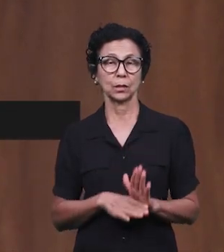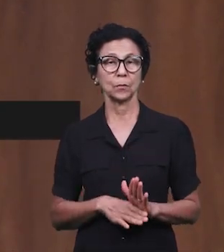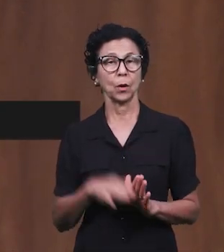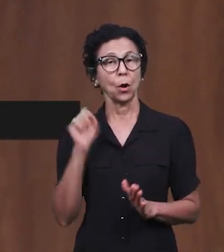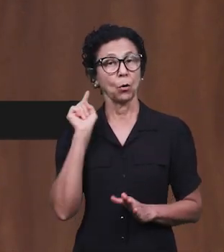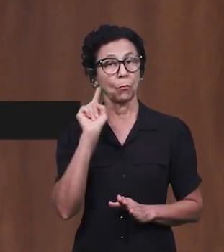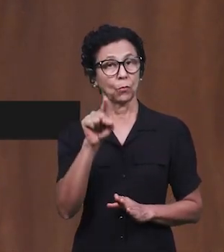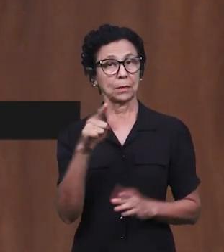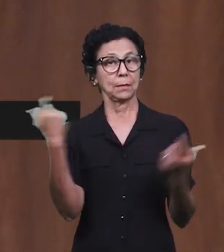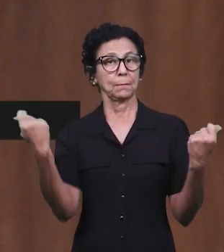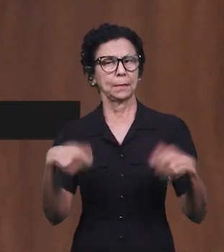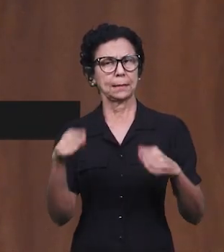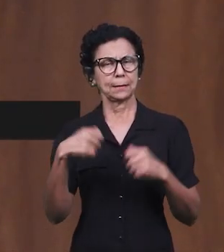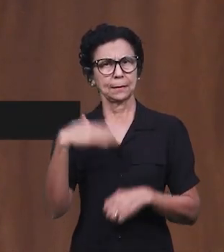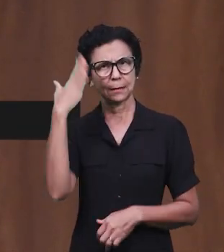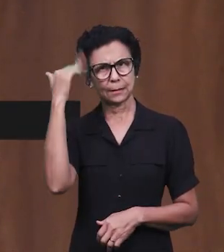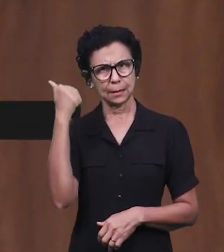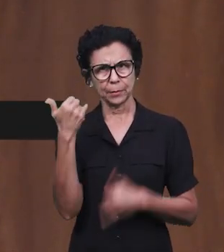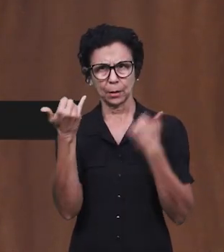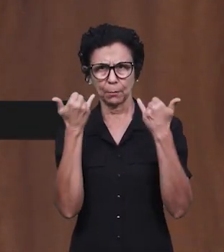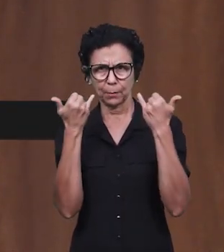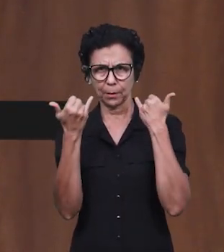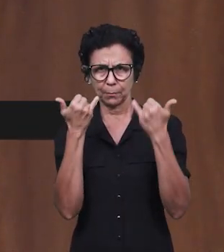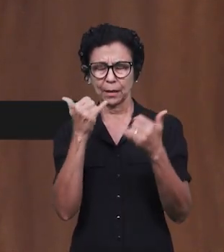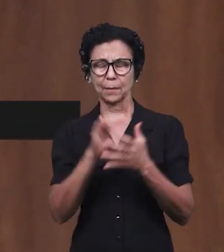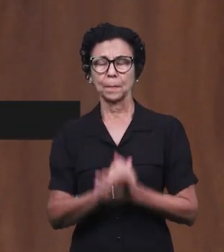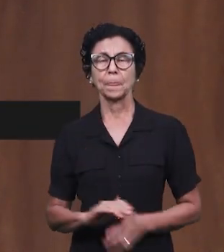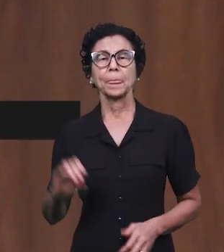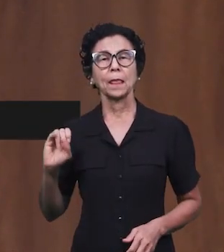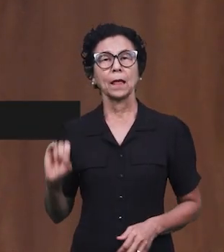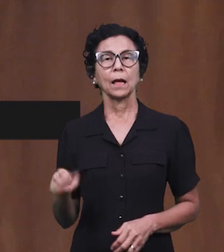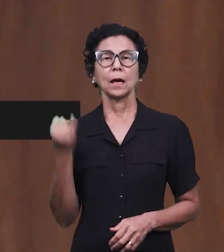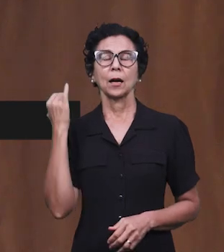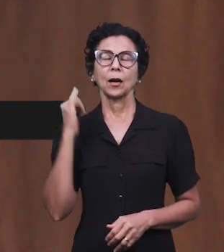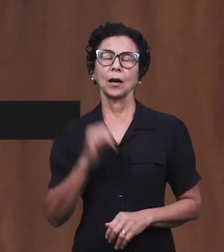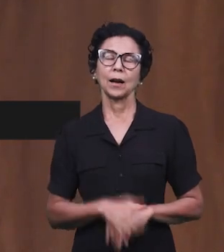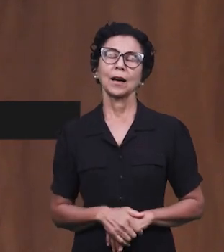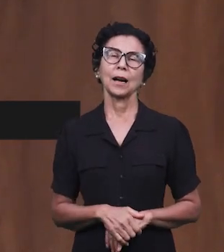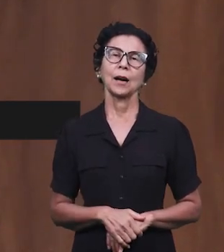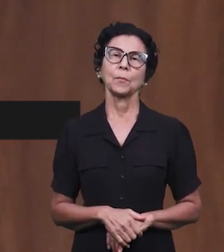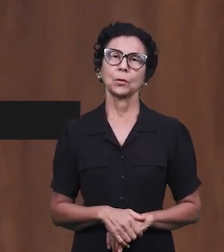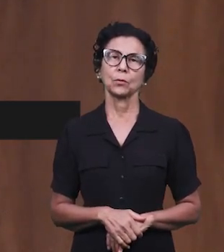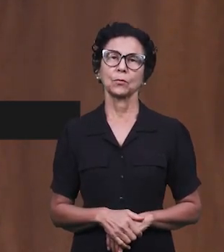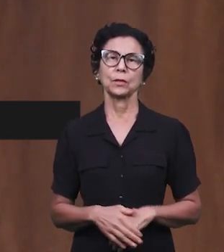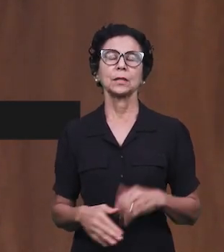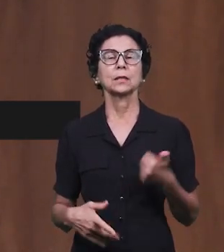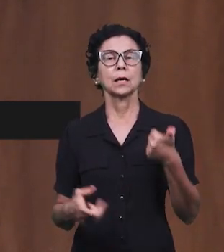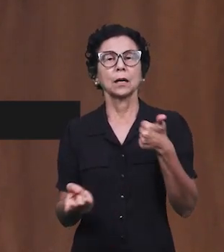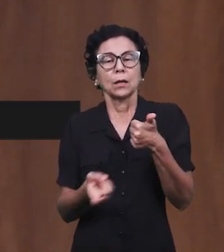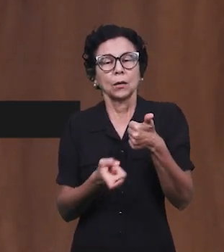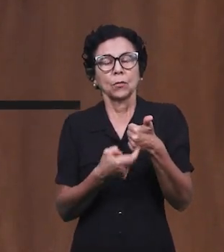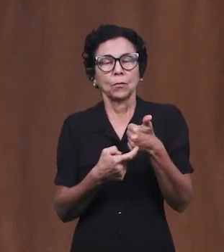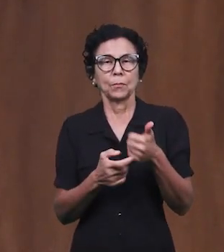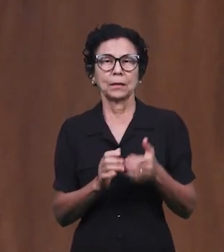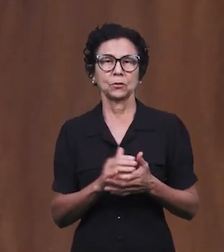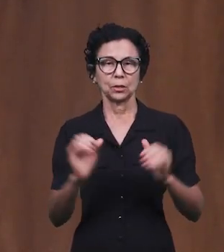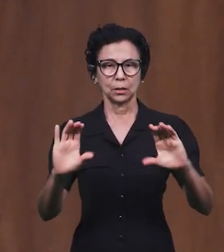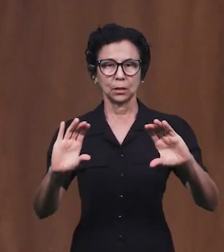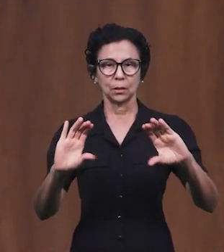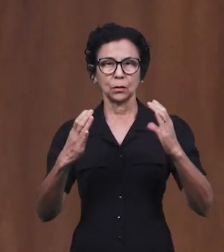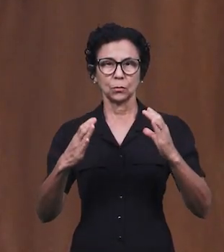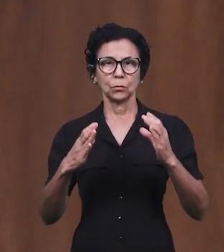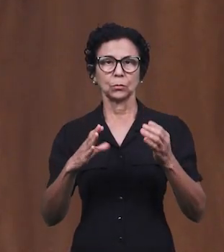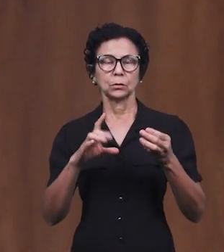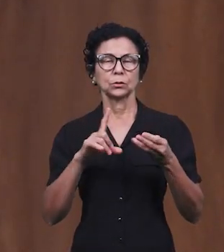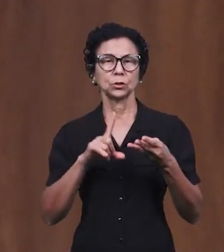digo logo, aproveite, faz os 3C que o Josias vive falando, né? Copia, cola e